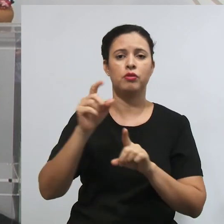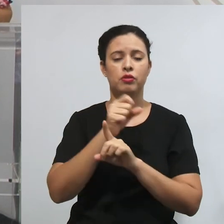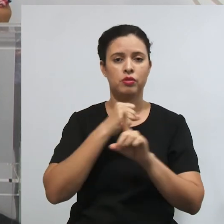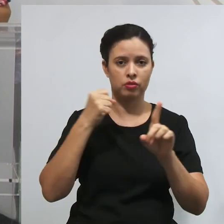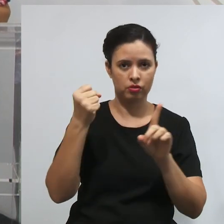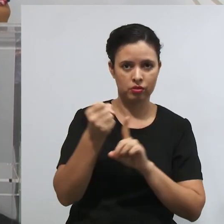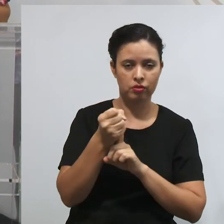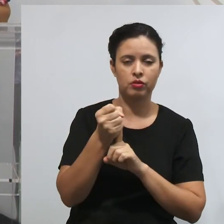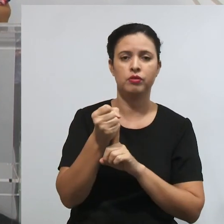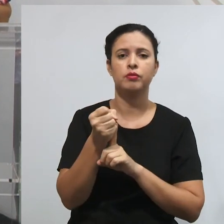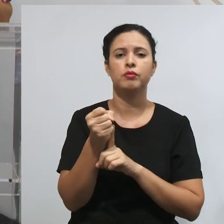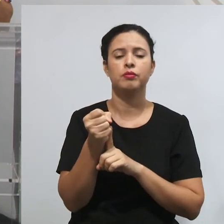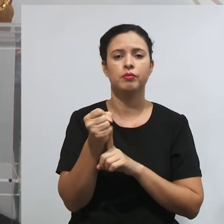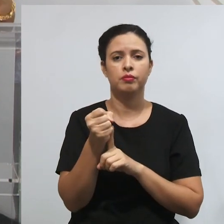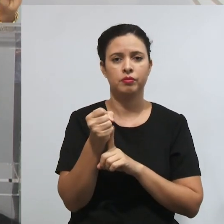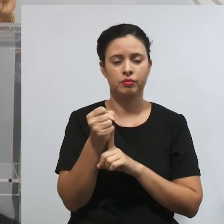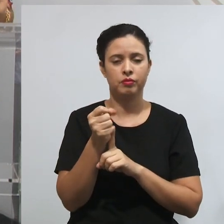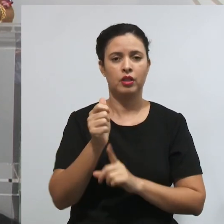sociológica,